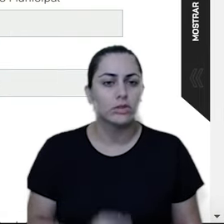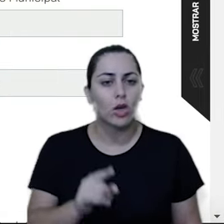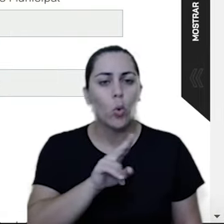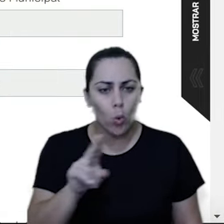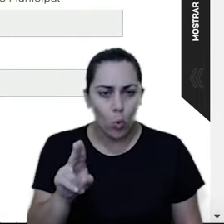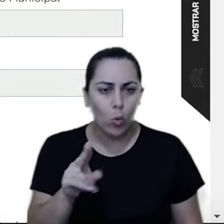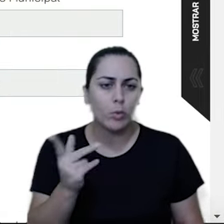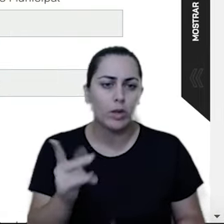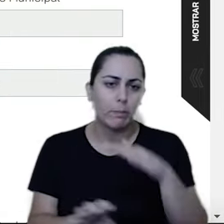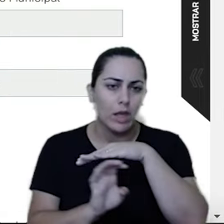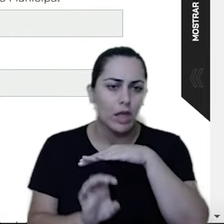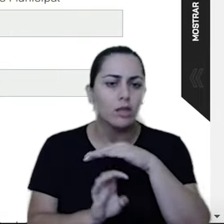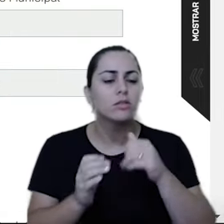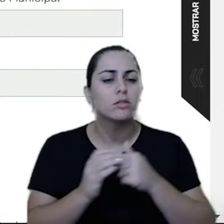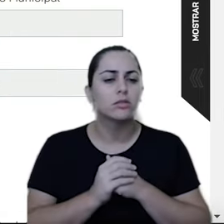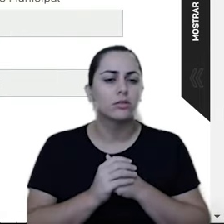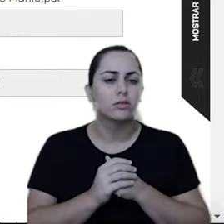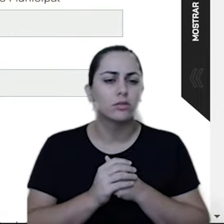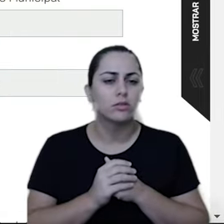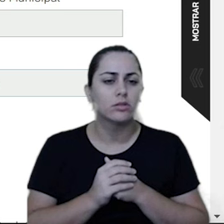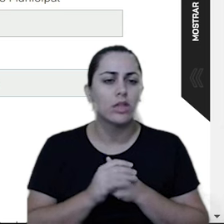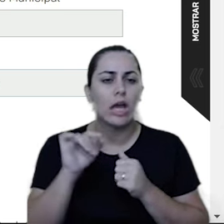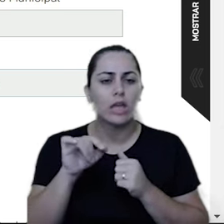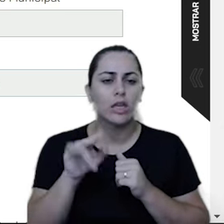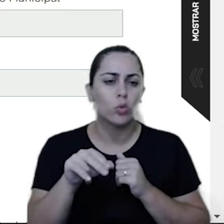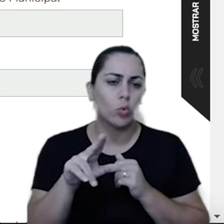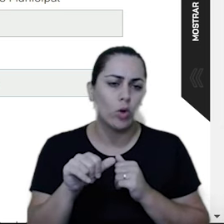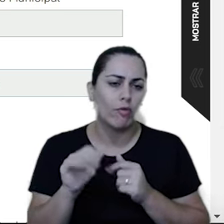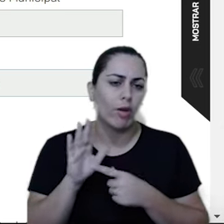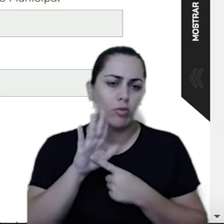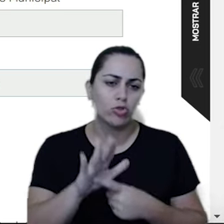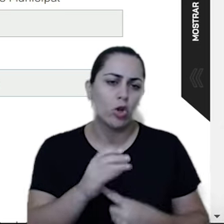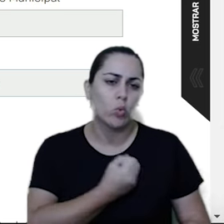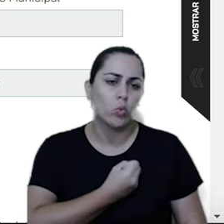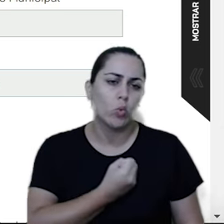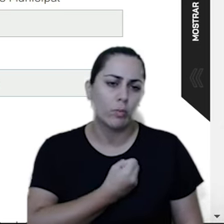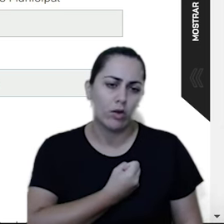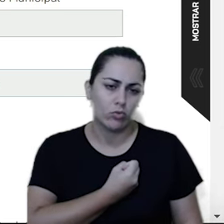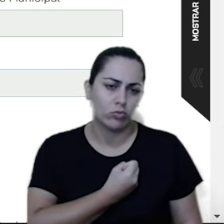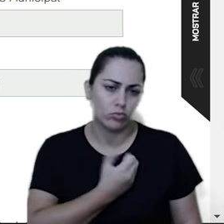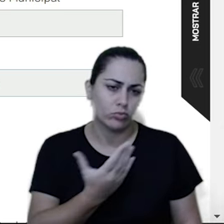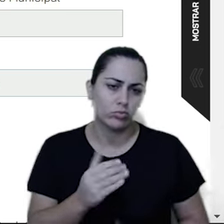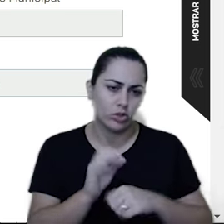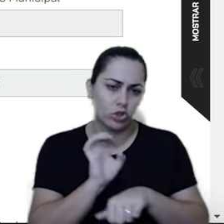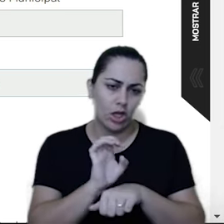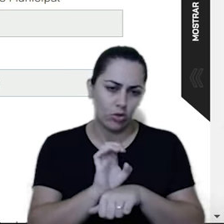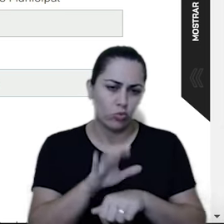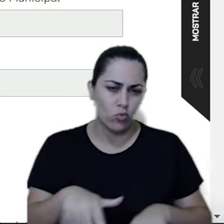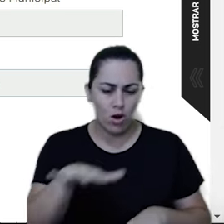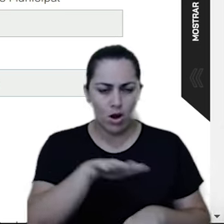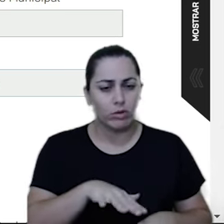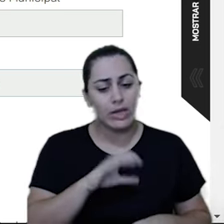nome fantasia indicador do destinatário ele nunca vai trazer de fato o número da inscrição estadual porque ele tá trazendo